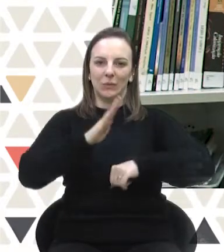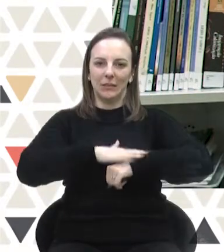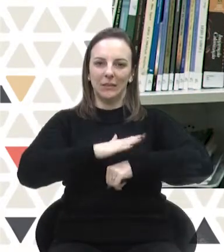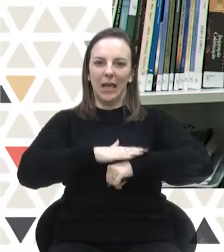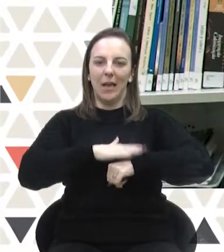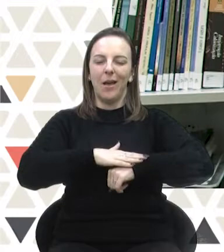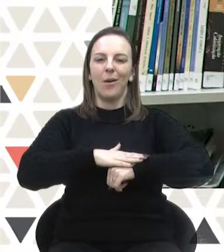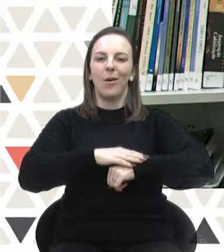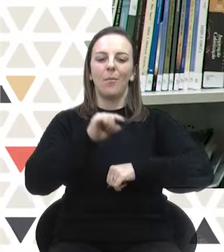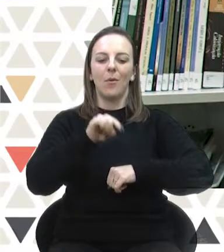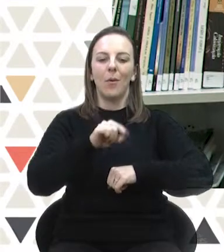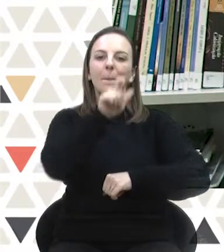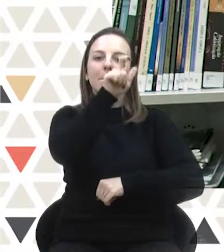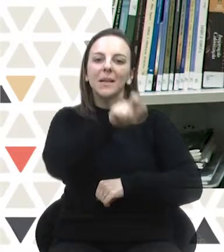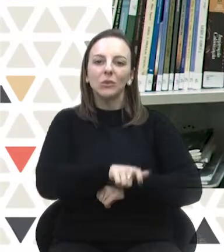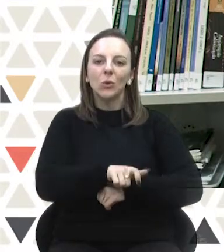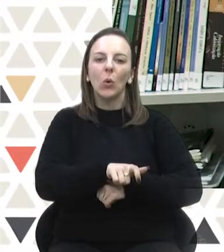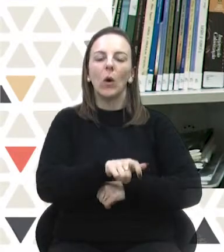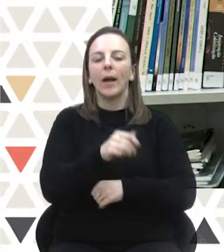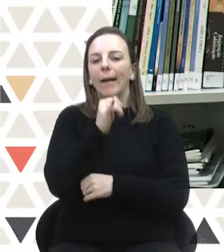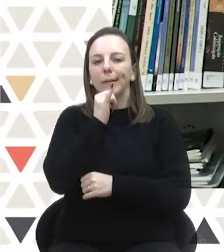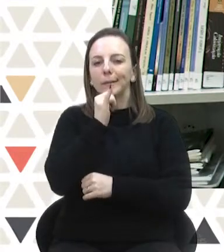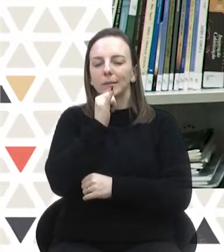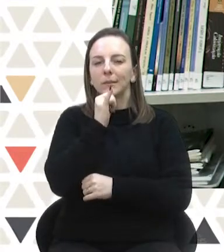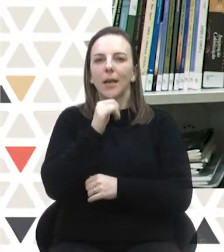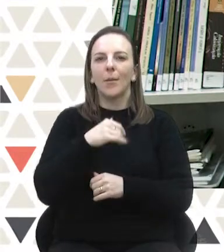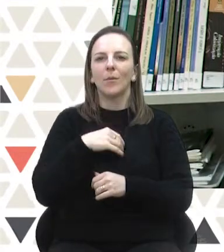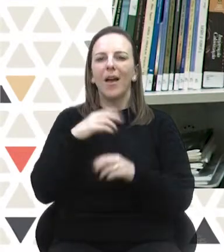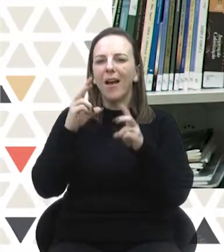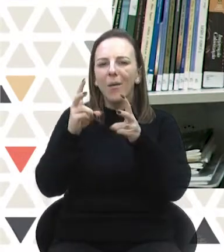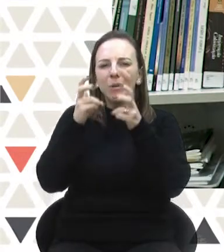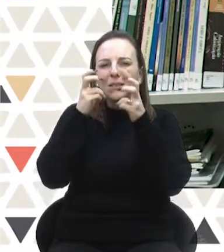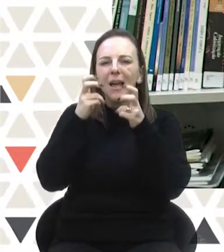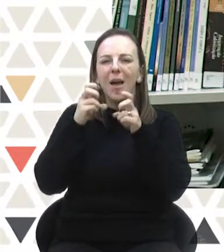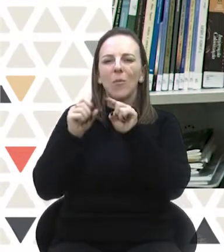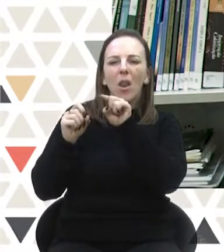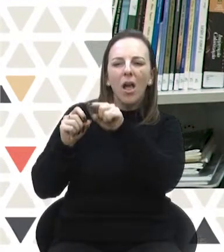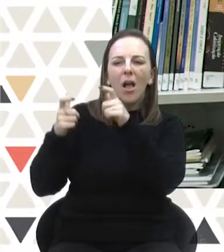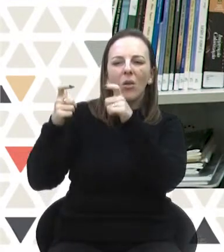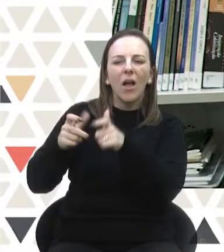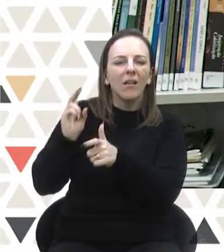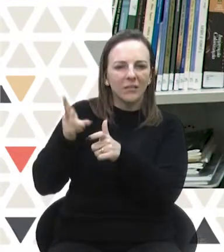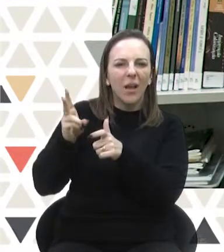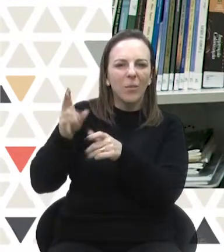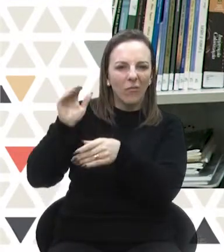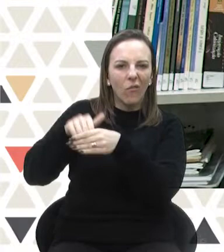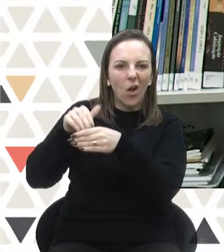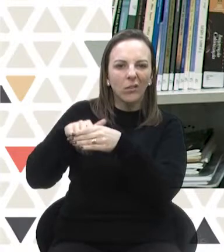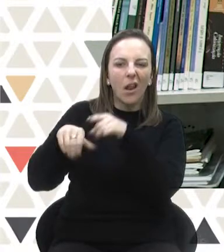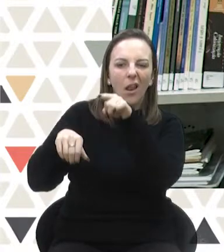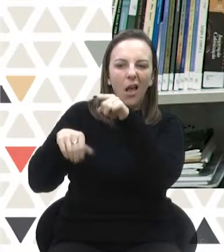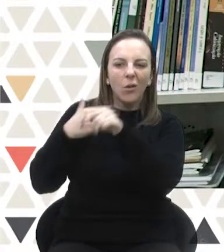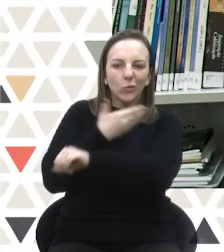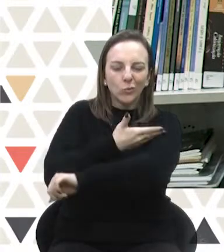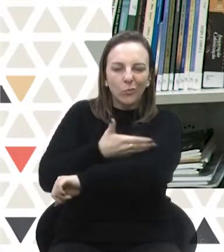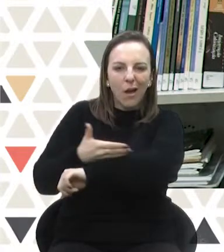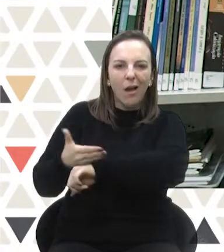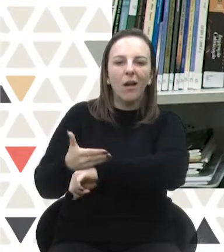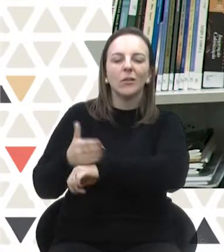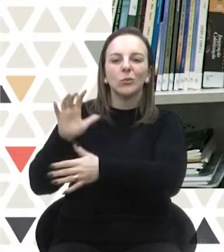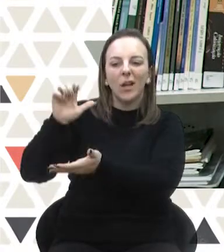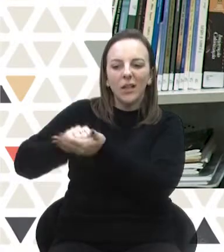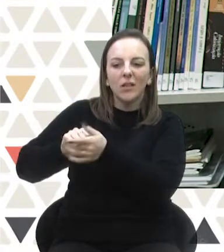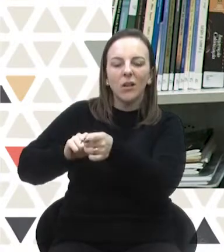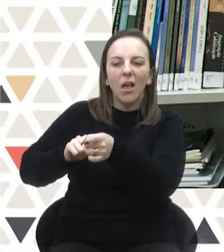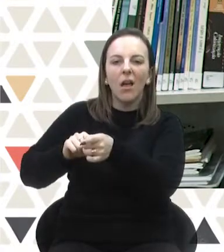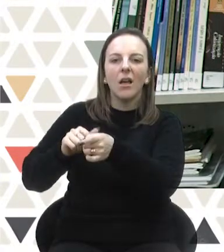janela temporária, que nós chamamos, que esses eleitores, porventura, identifica no seu tradicional local de votação, lá onde ele